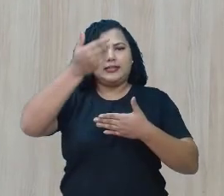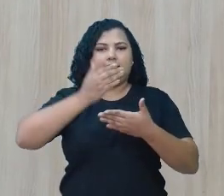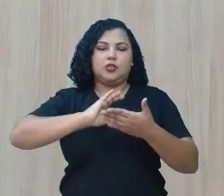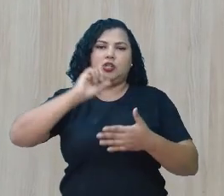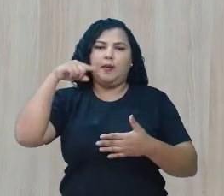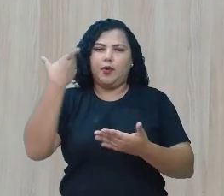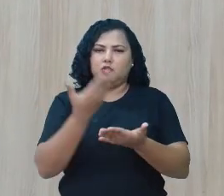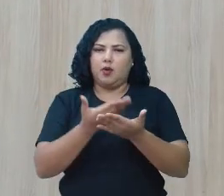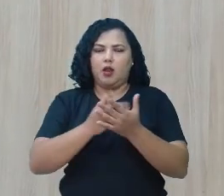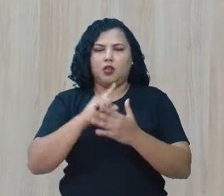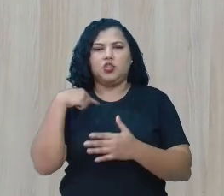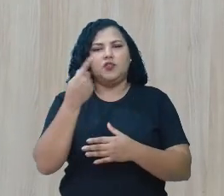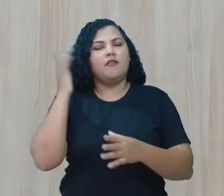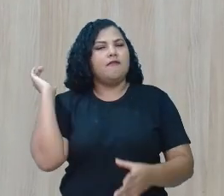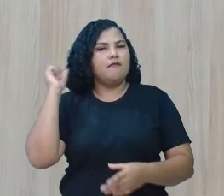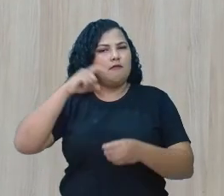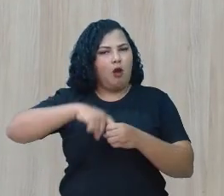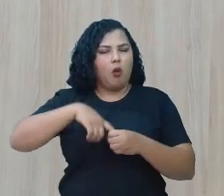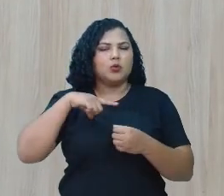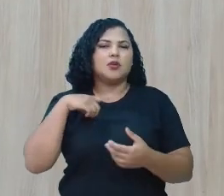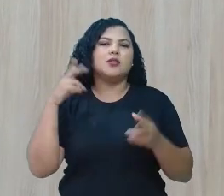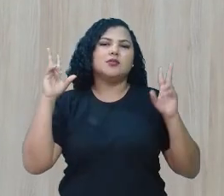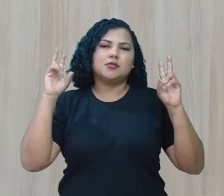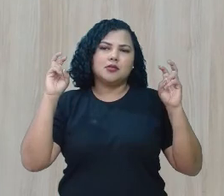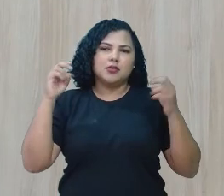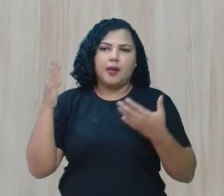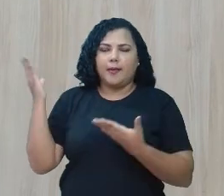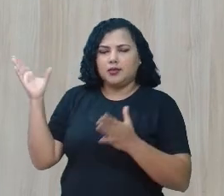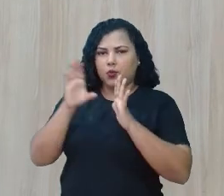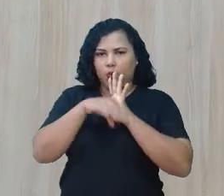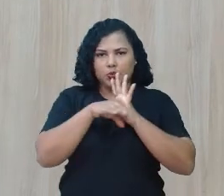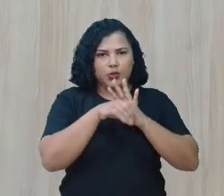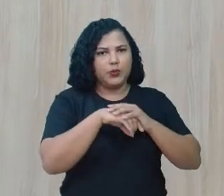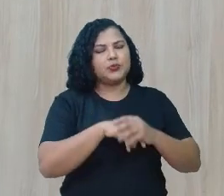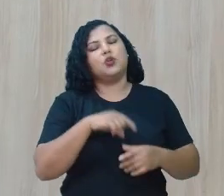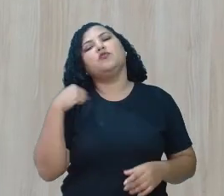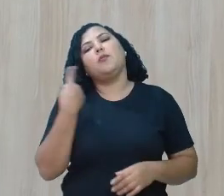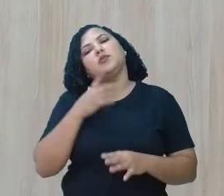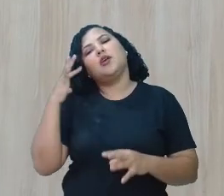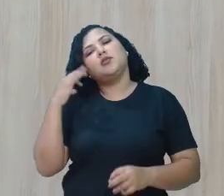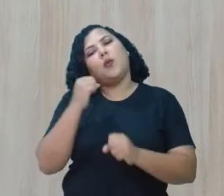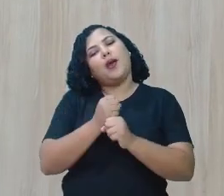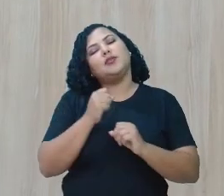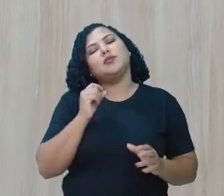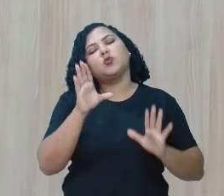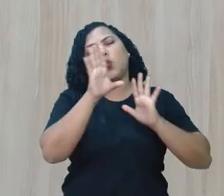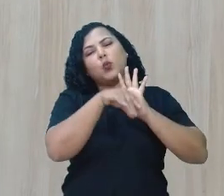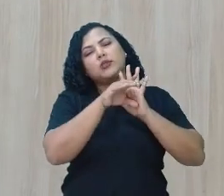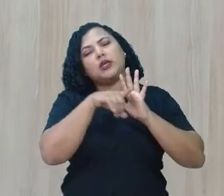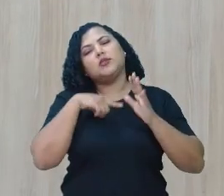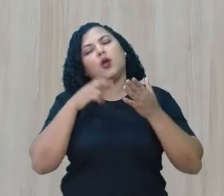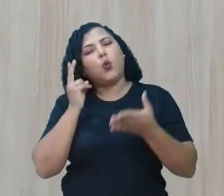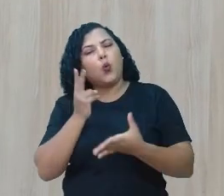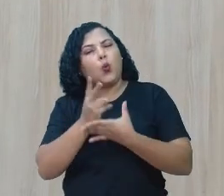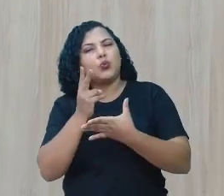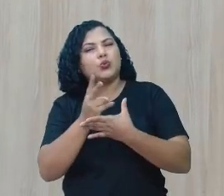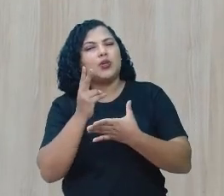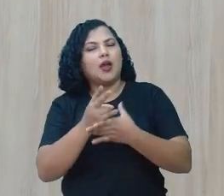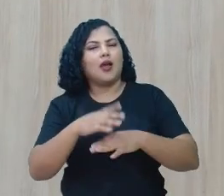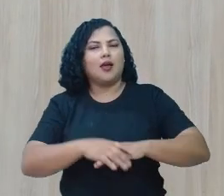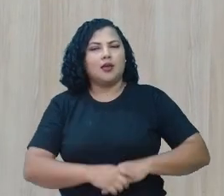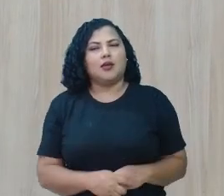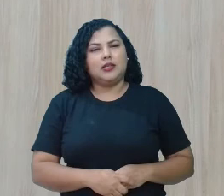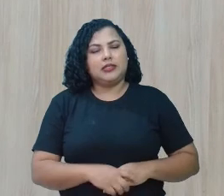na próxima aula, a gente vai retomar esse conteúdo aí. Vamos retomar essas definições e dar continuidade, tá